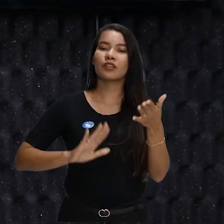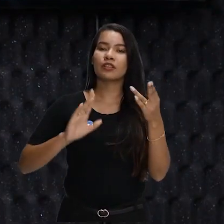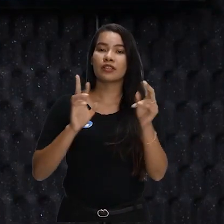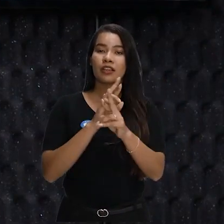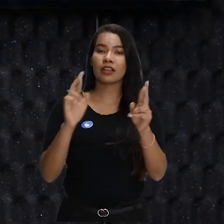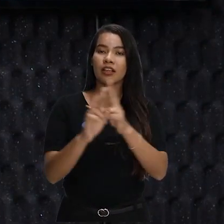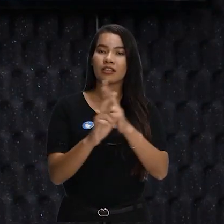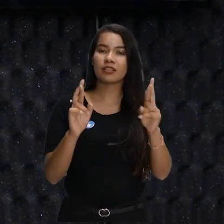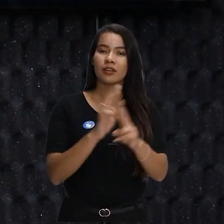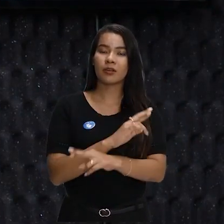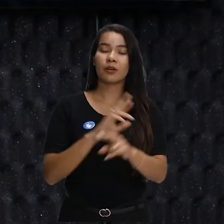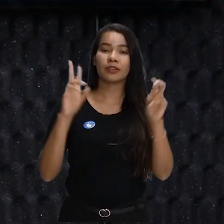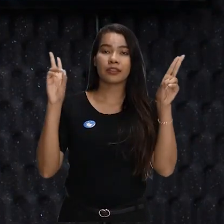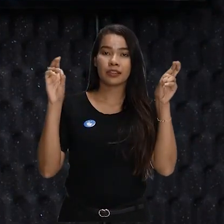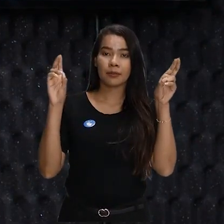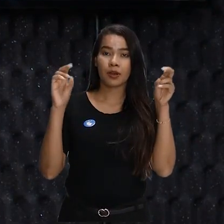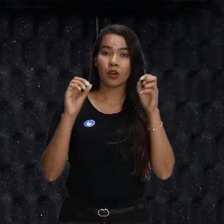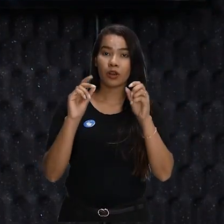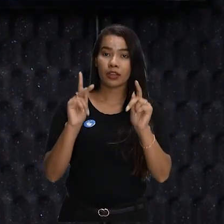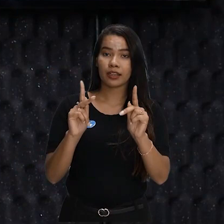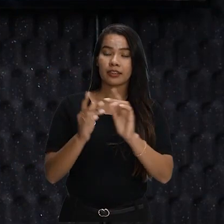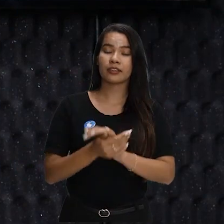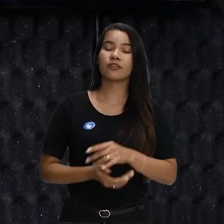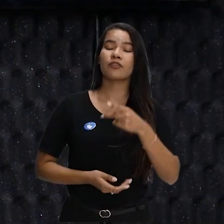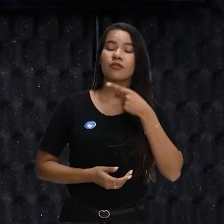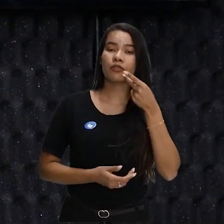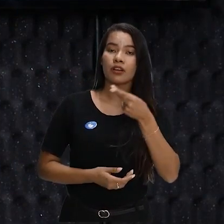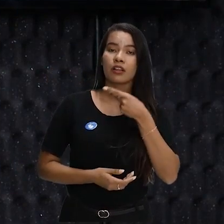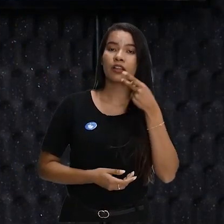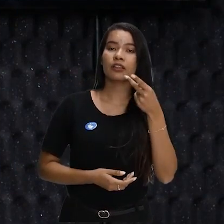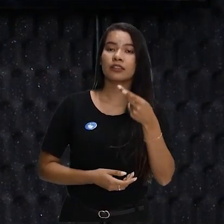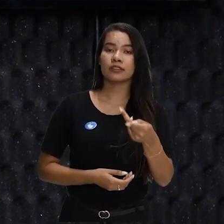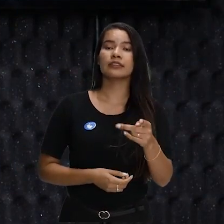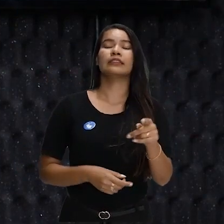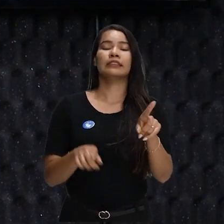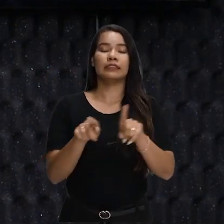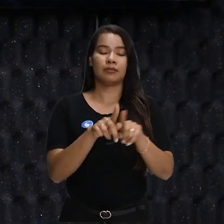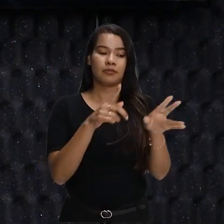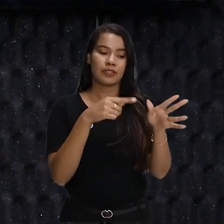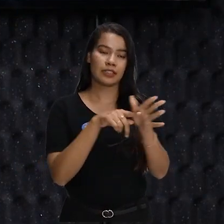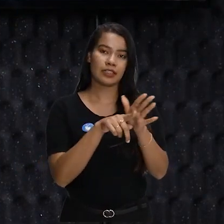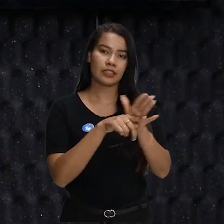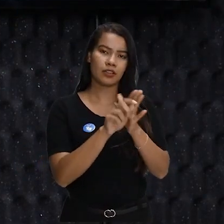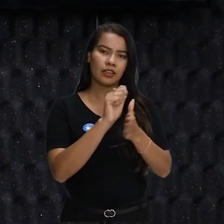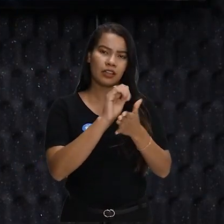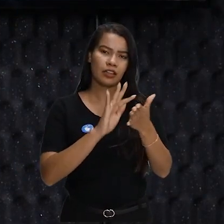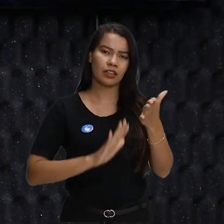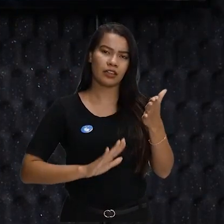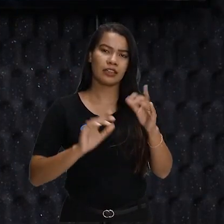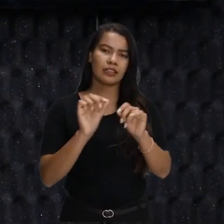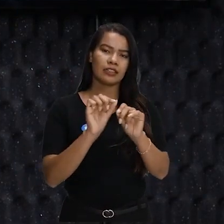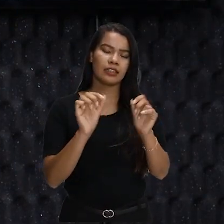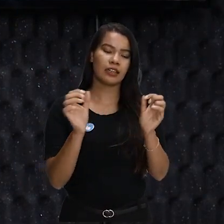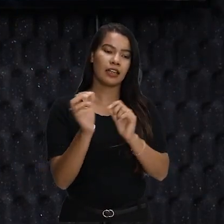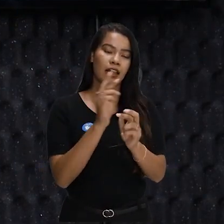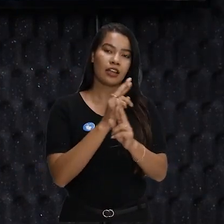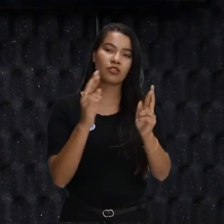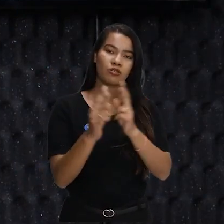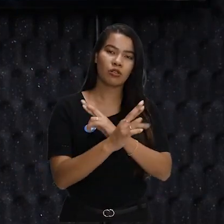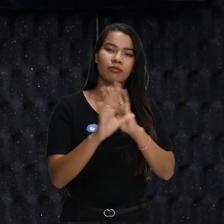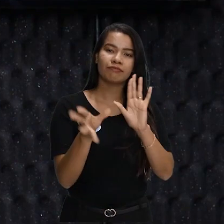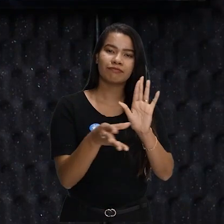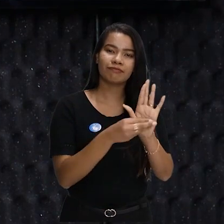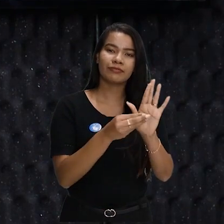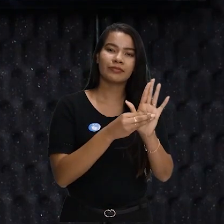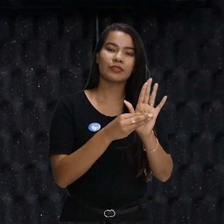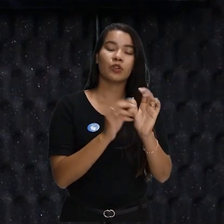a esse tema, ok? Vamos fazer questões que envolvem esses termos que a